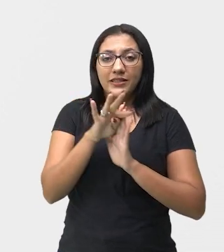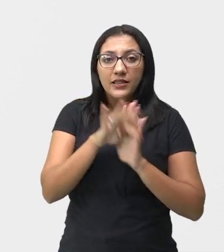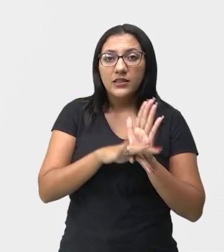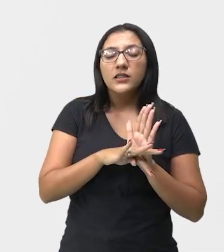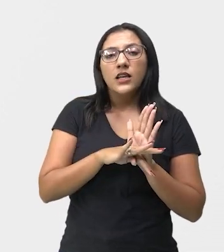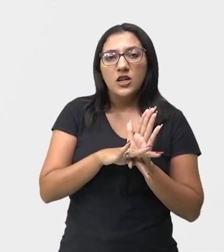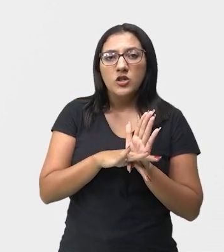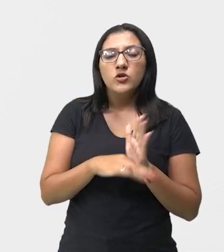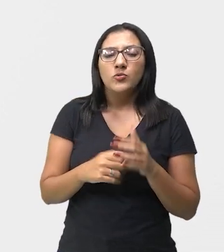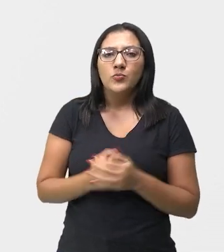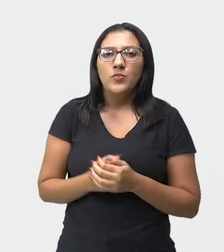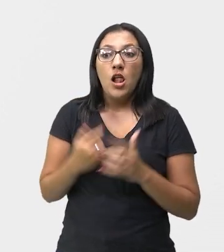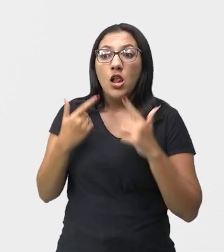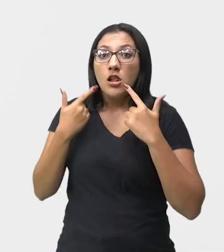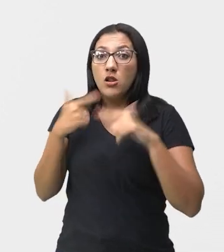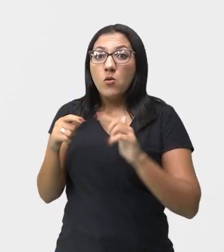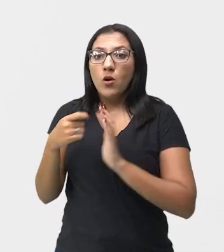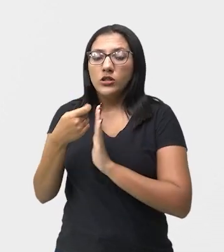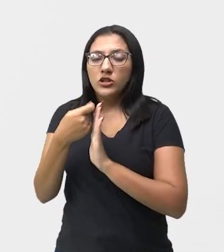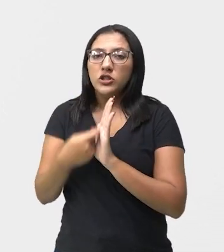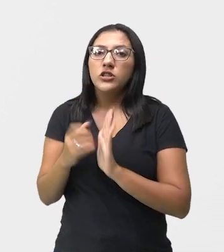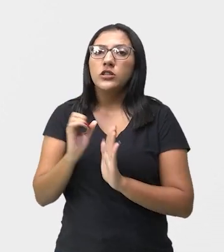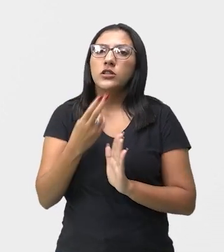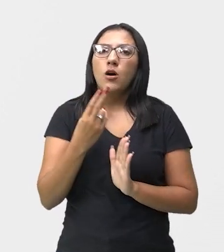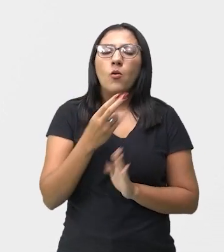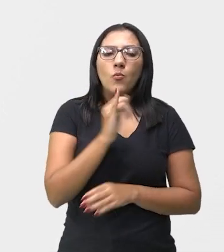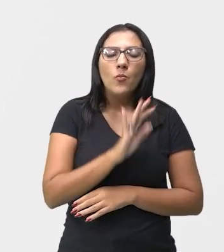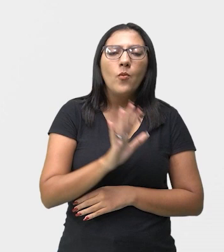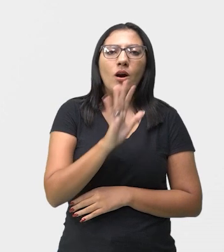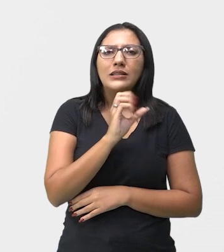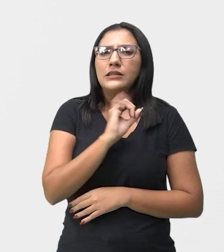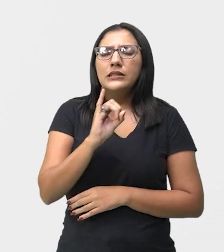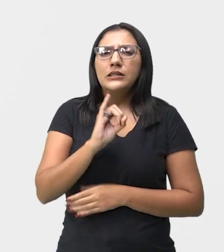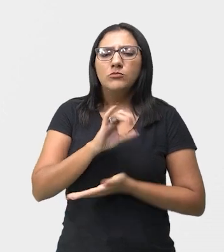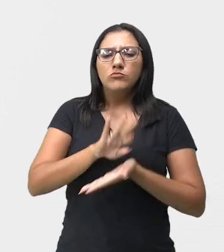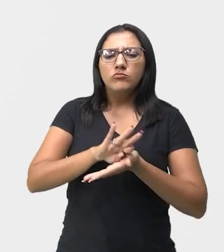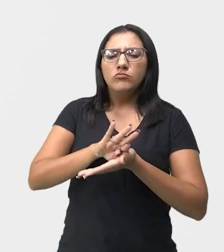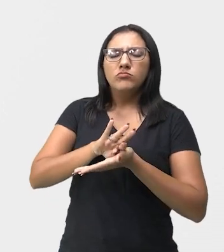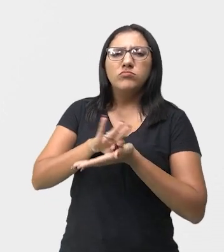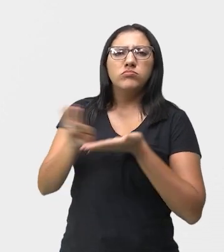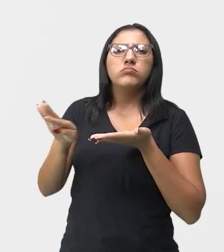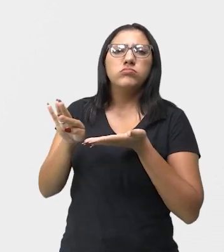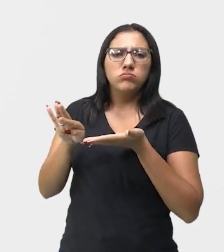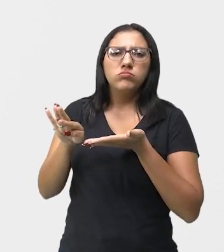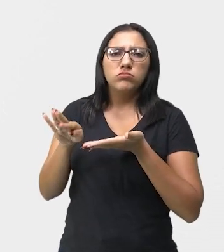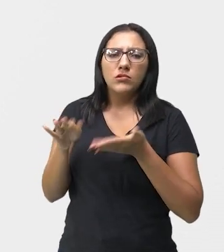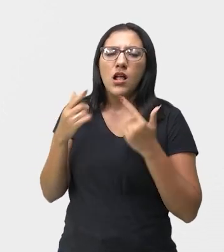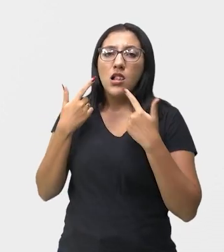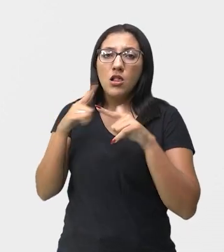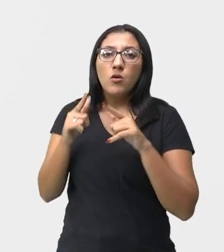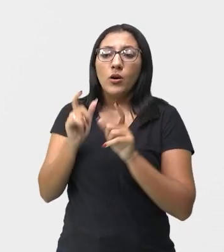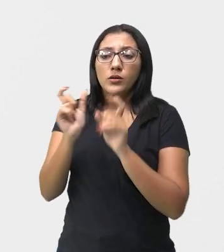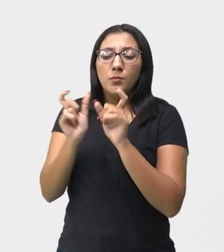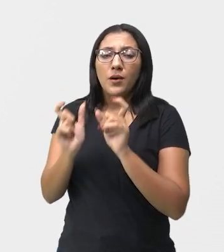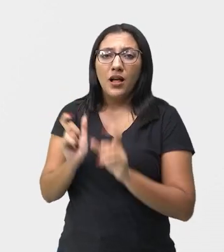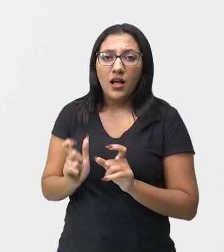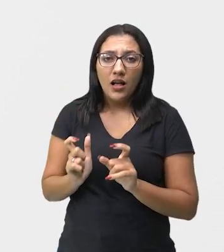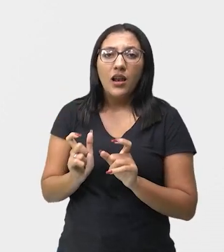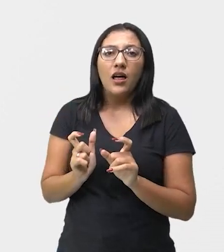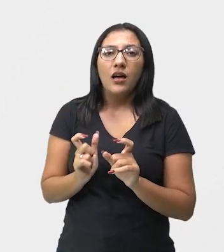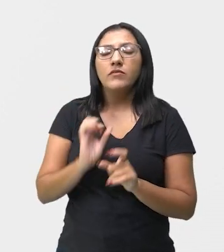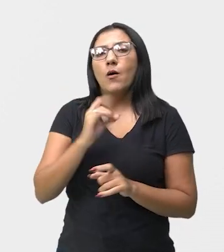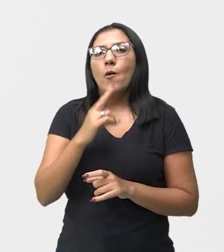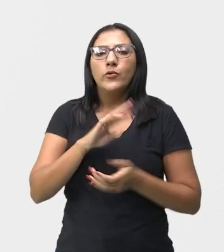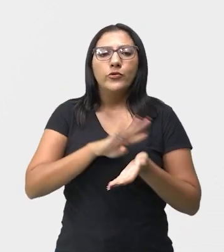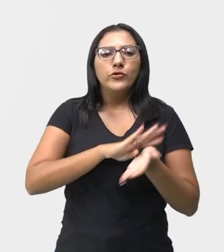texto, tanto do verbal quanto não verbal, se a gente tira do gráfico o aspecto verbal, se tira do gráfico o aspecto não